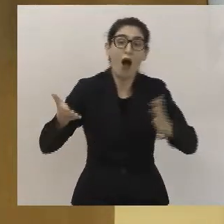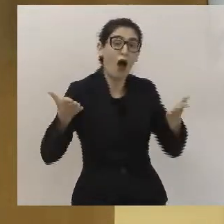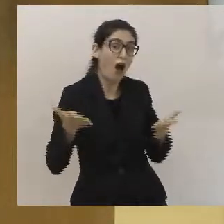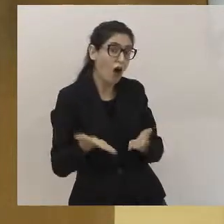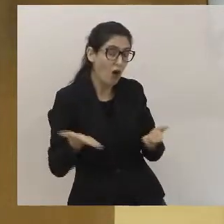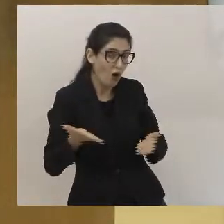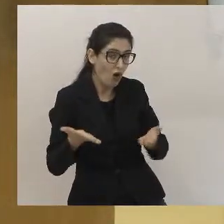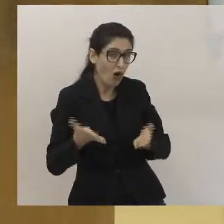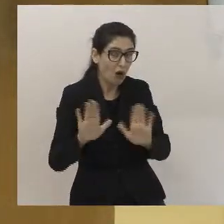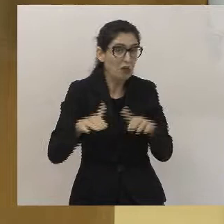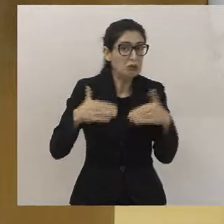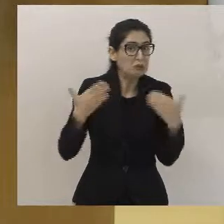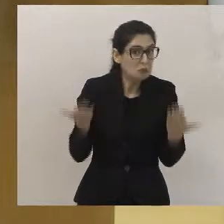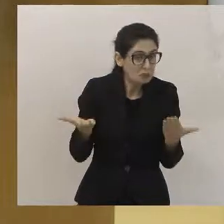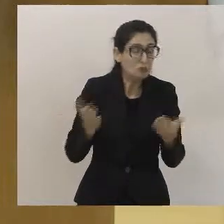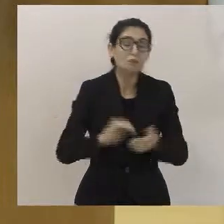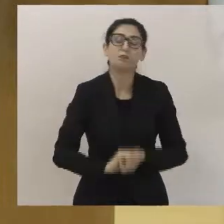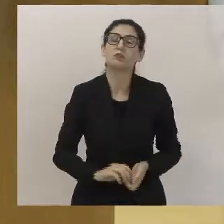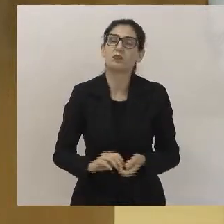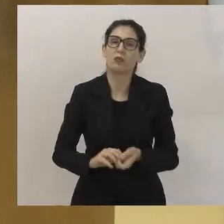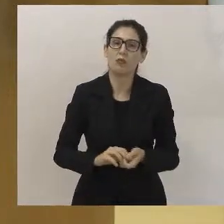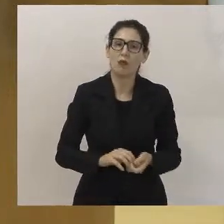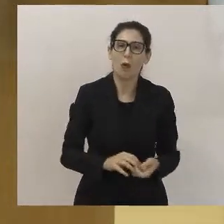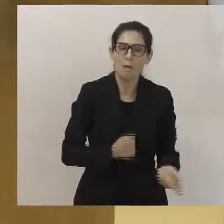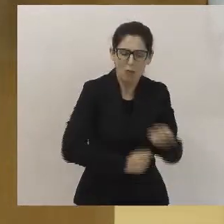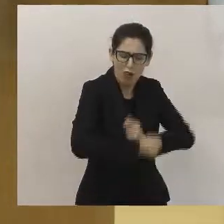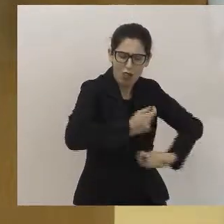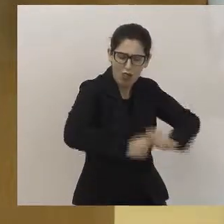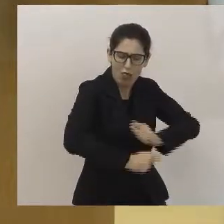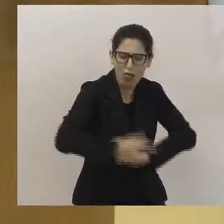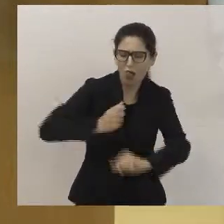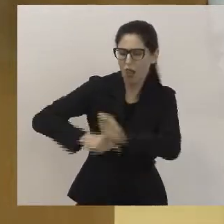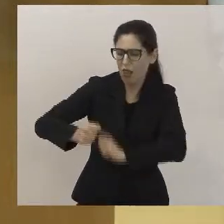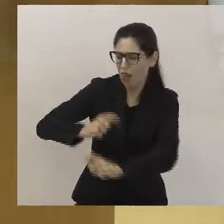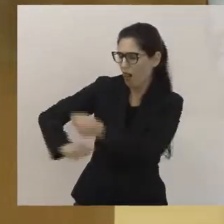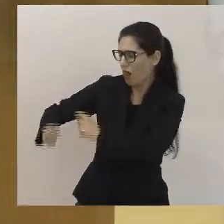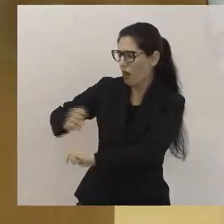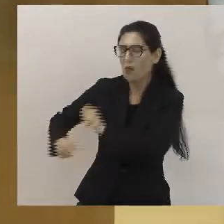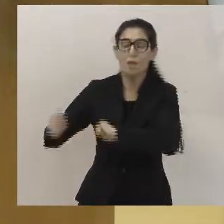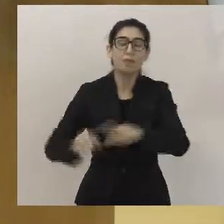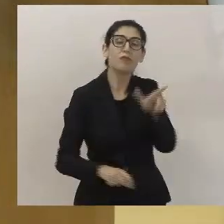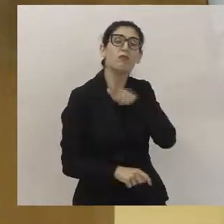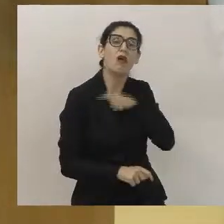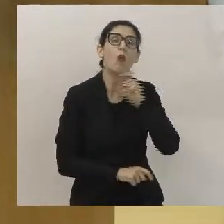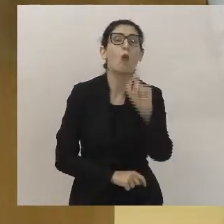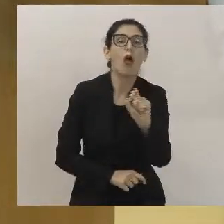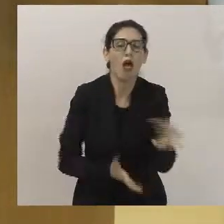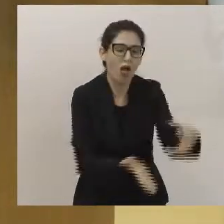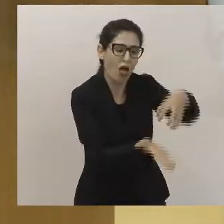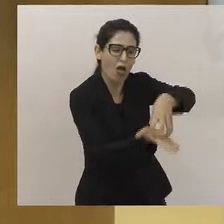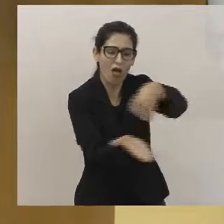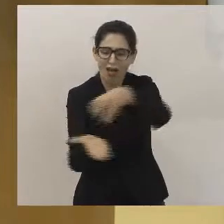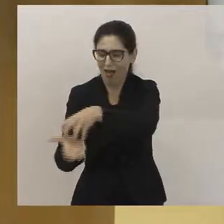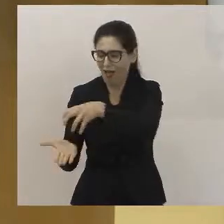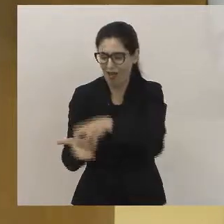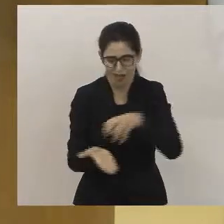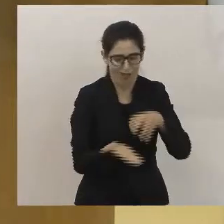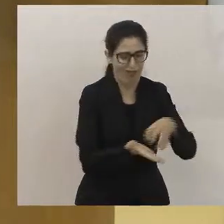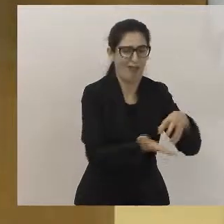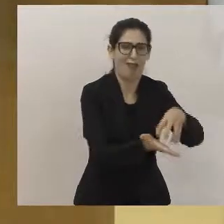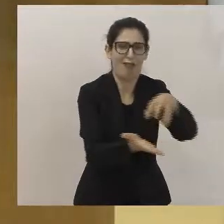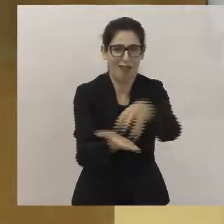dentro das diretrizes do orçamento nós temos o que vários setores vários nichos